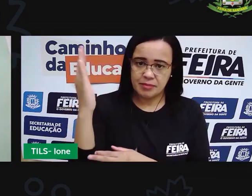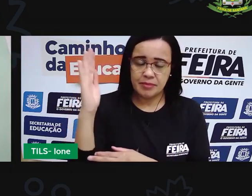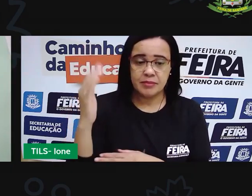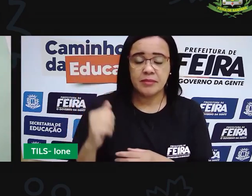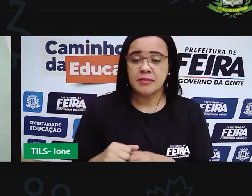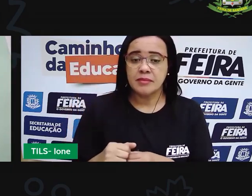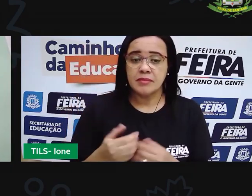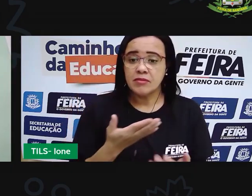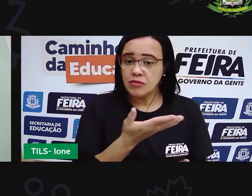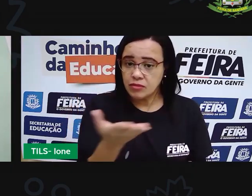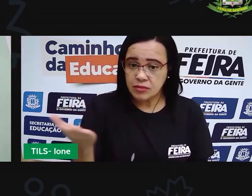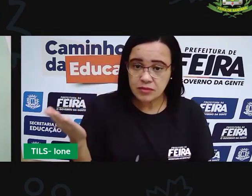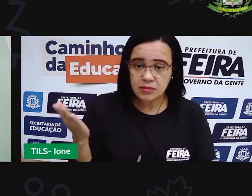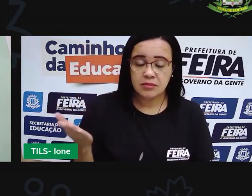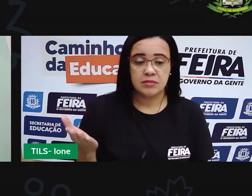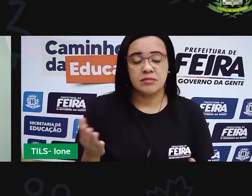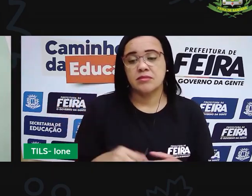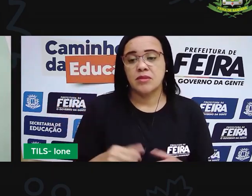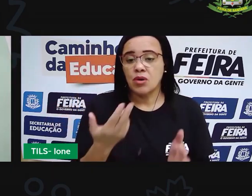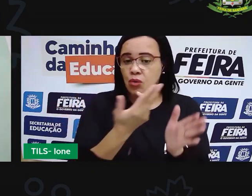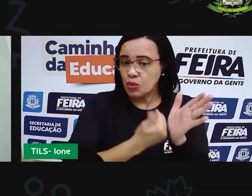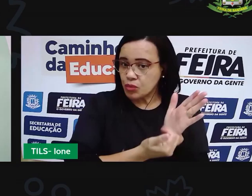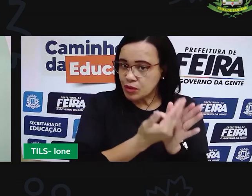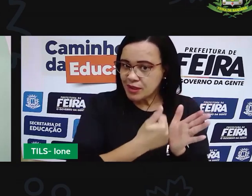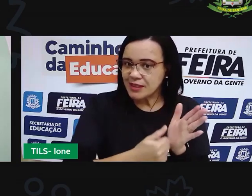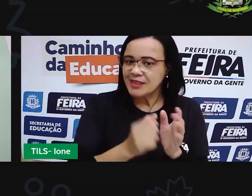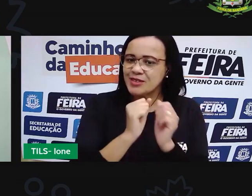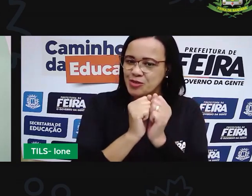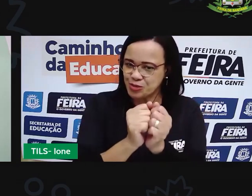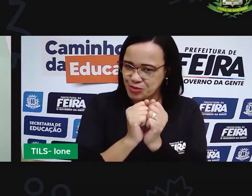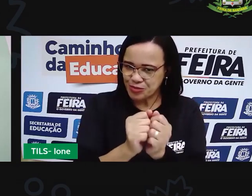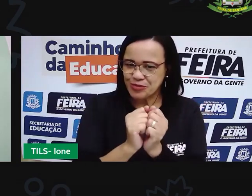Então, criançada, eu já separei aqui